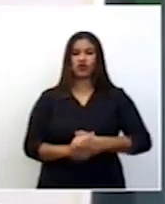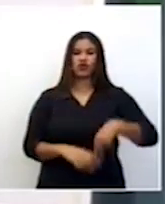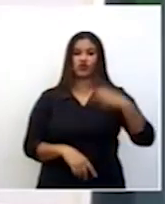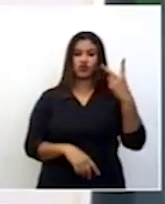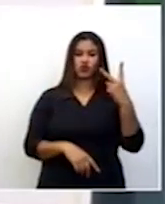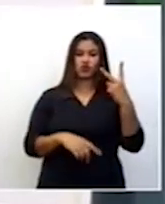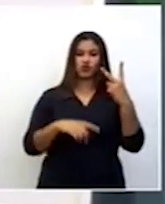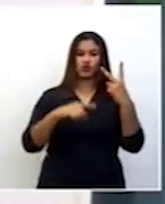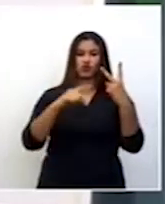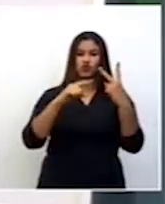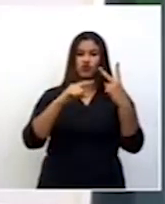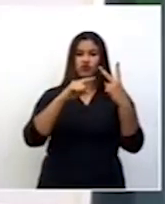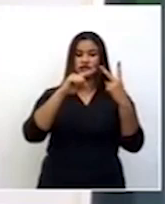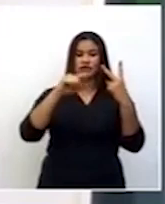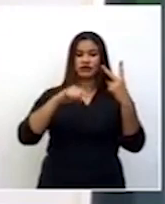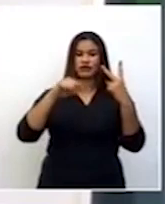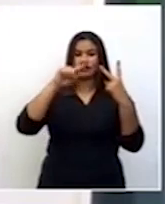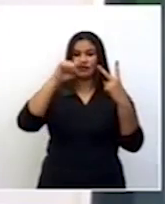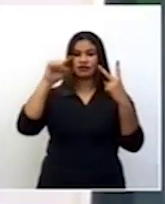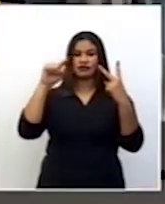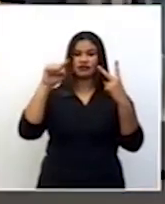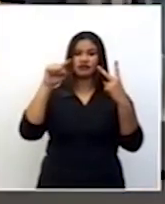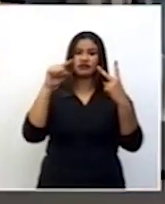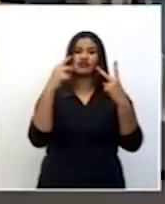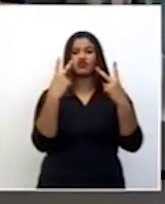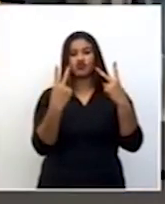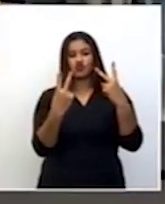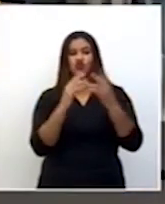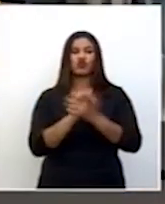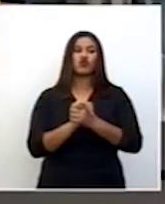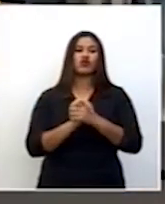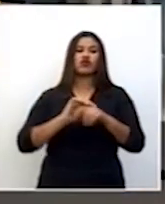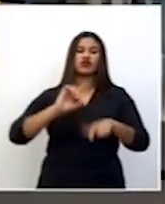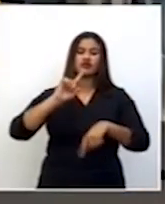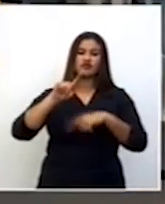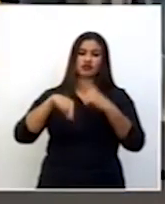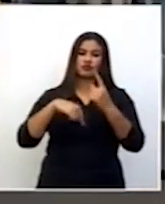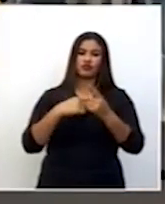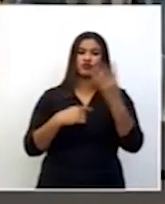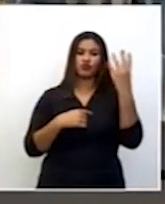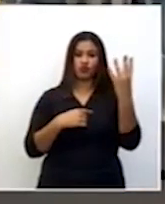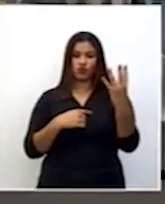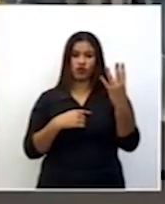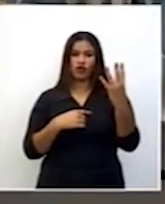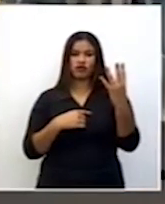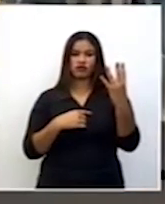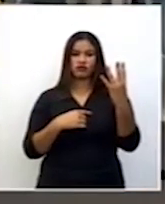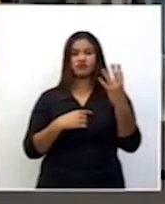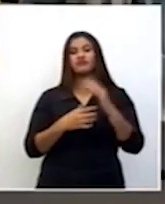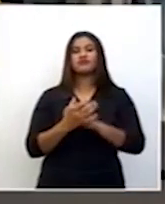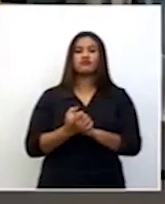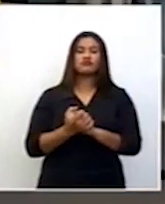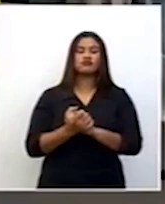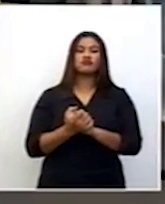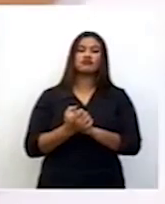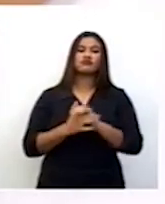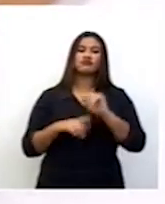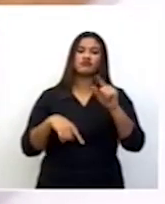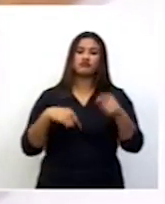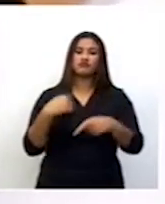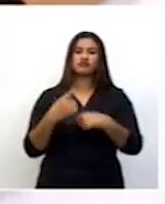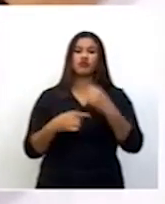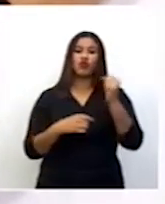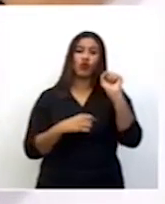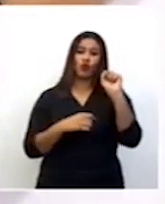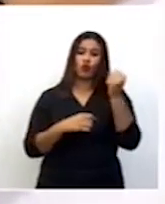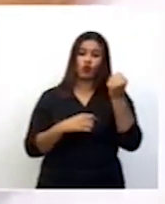2. O terceiro termo é 4 raiz de 2. E o próximo termo é